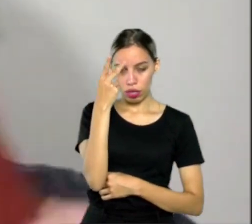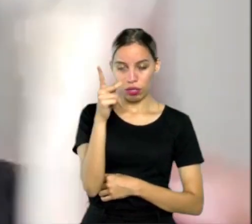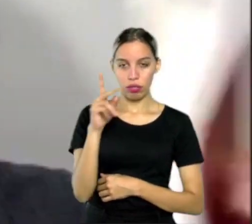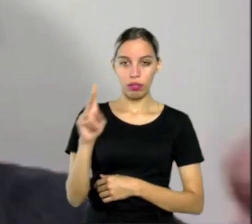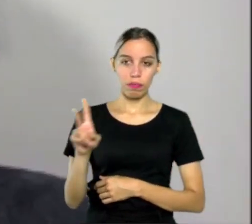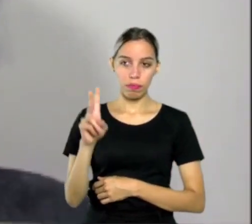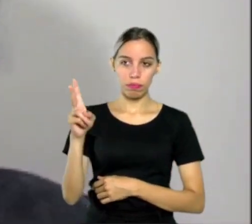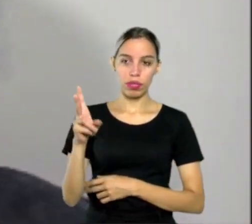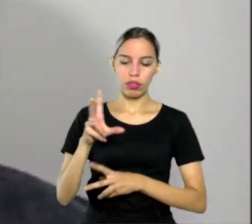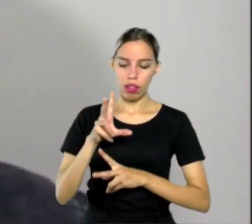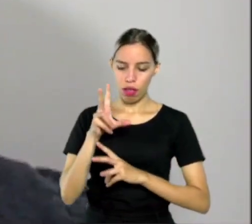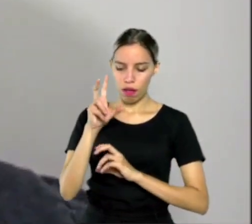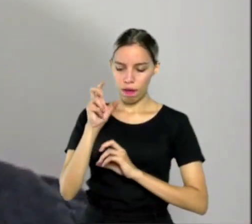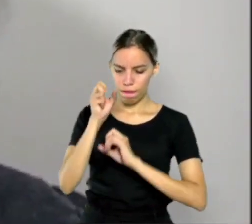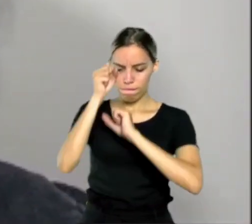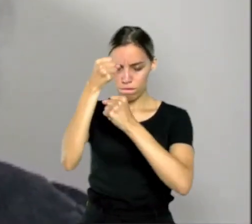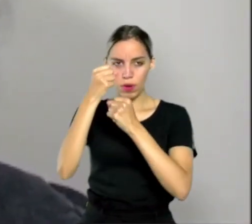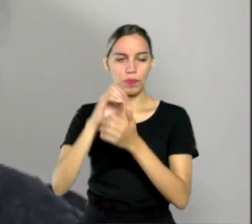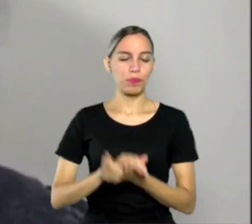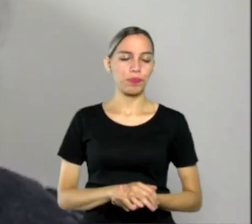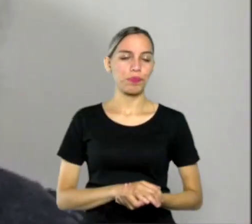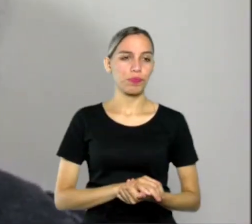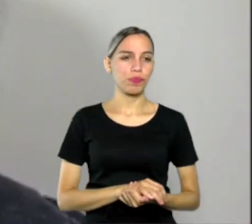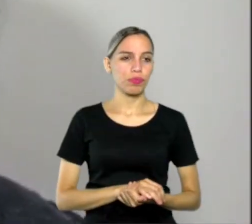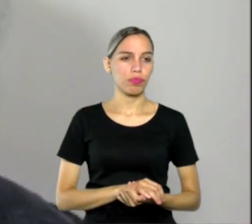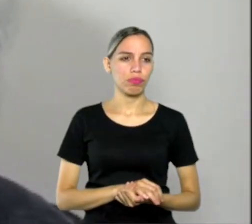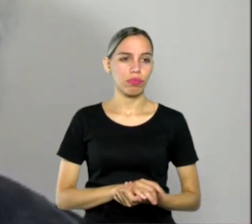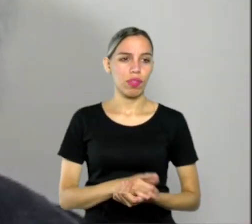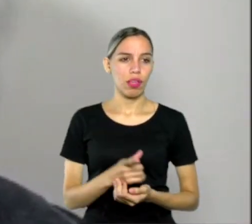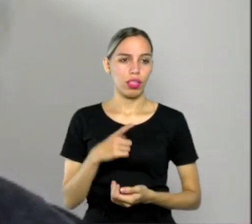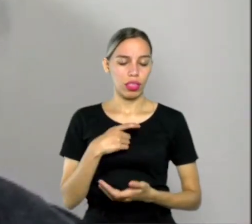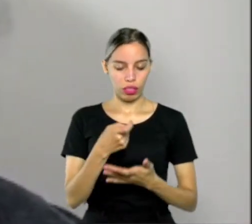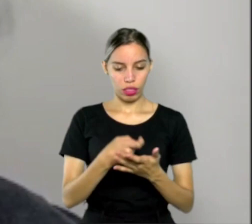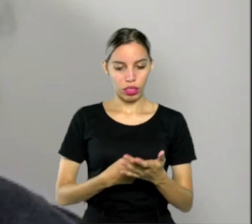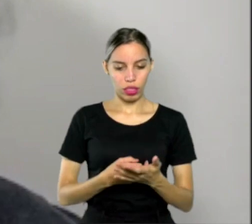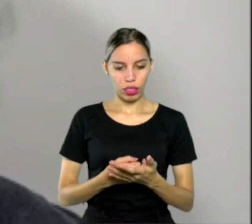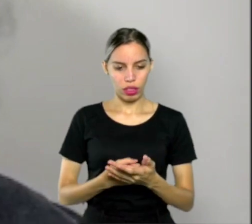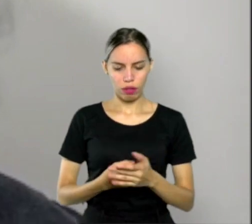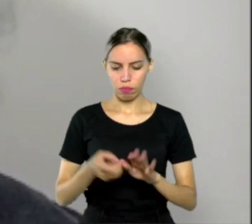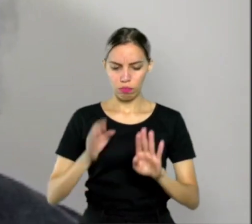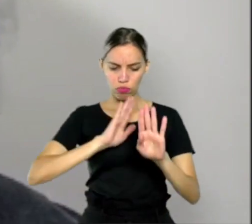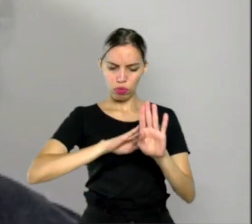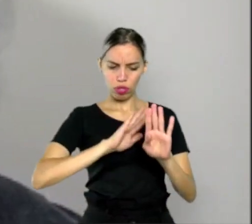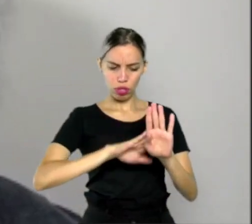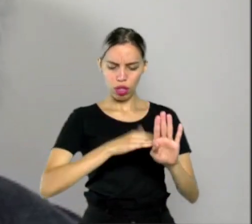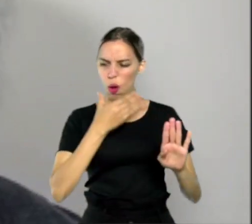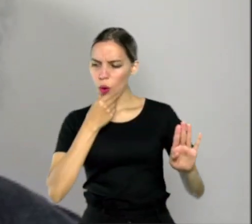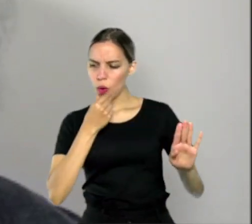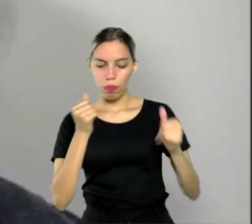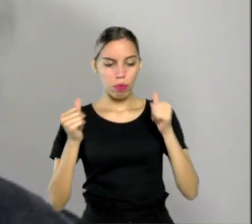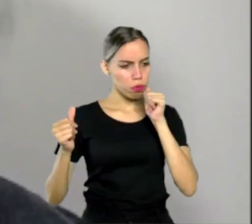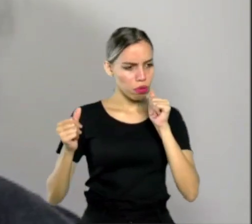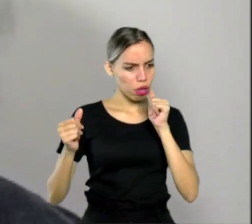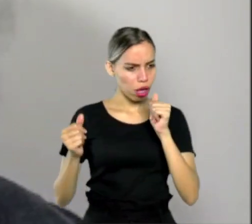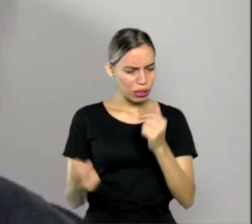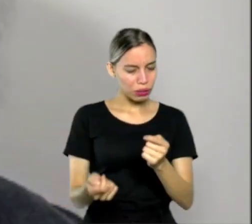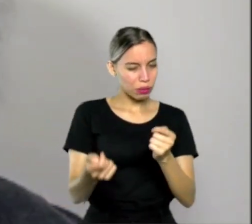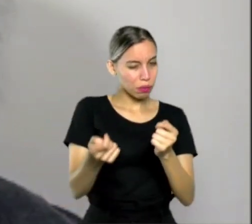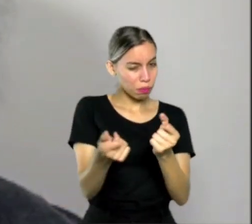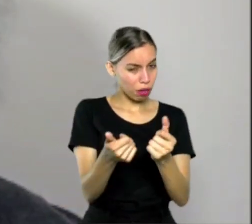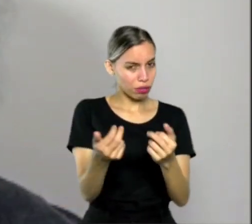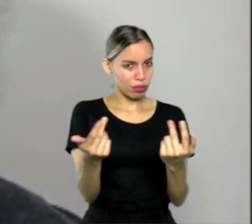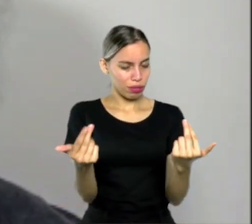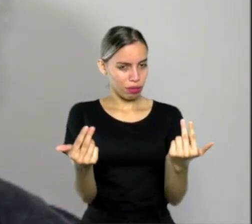esse poema aqui, ó. Por trás, homens e mulheres quase iguais. Frente a frente, elas